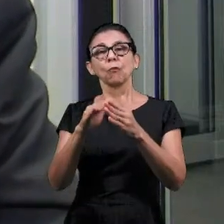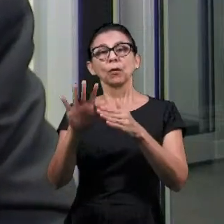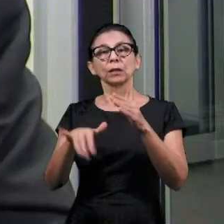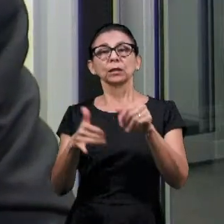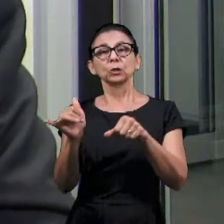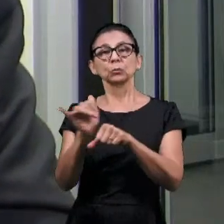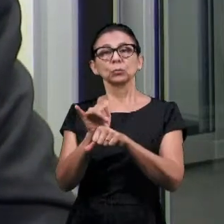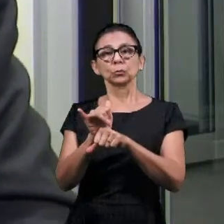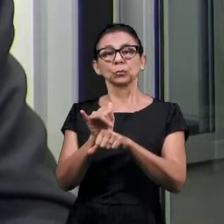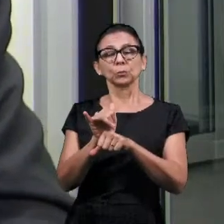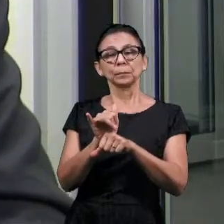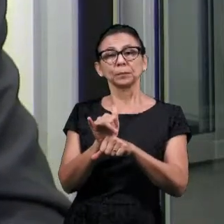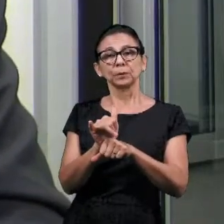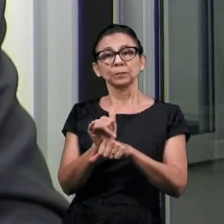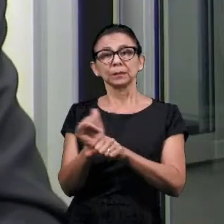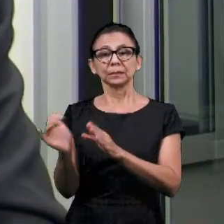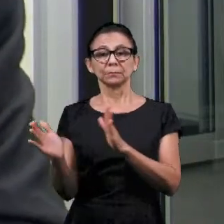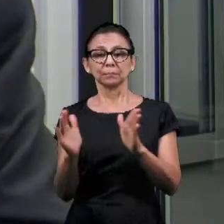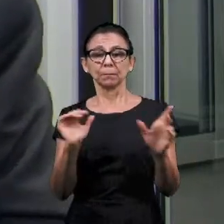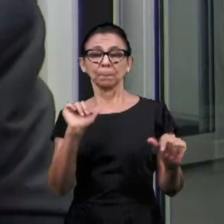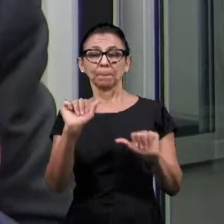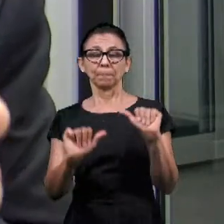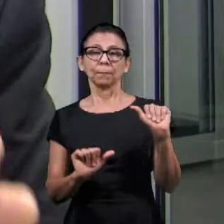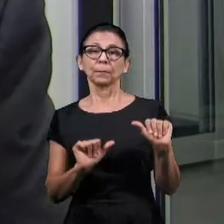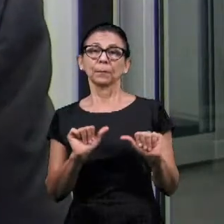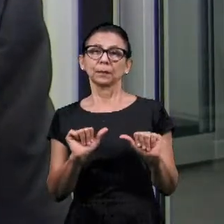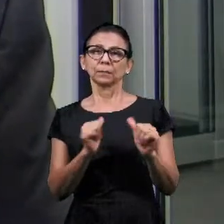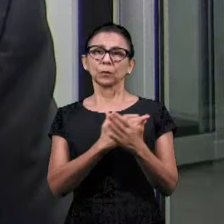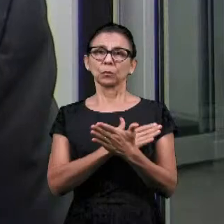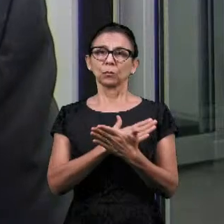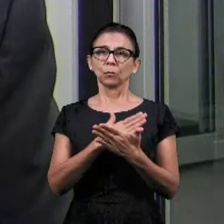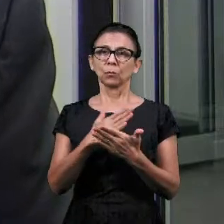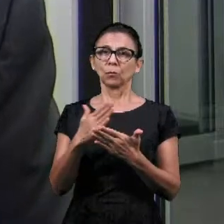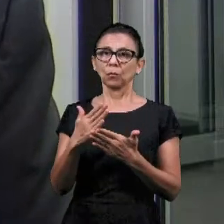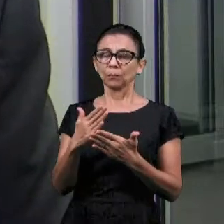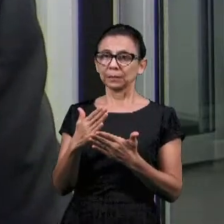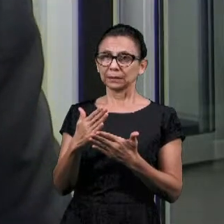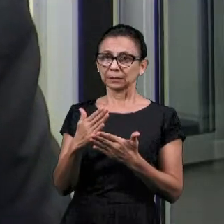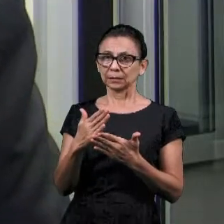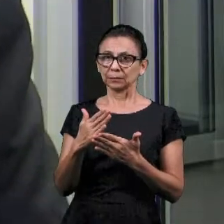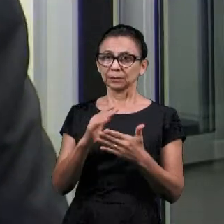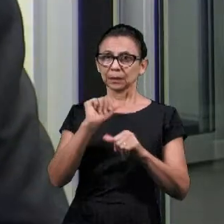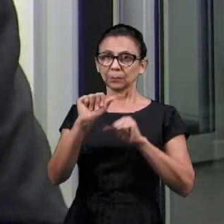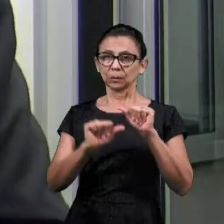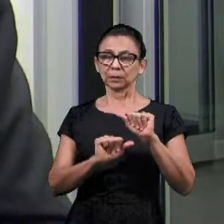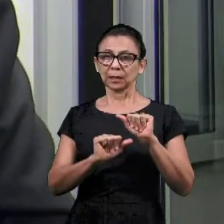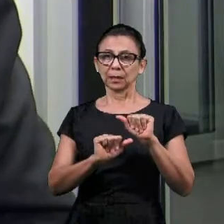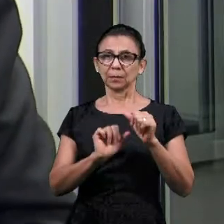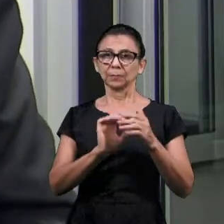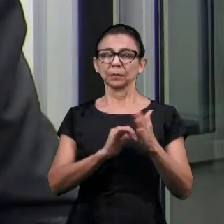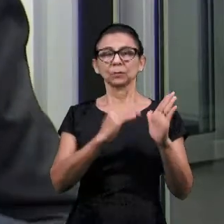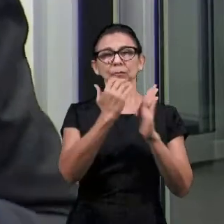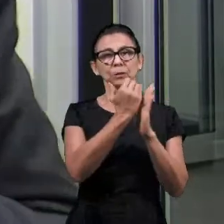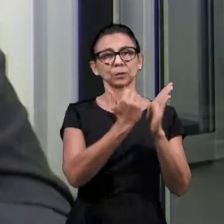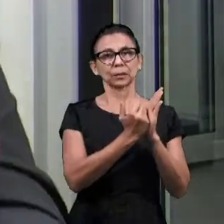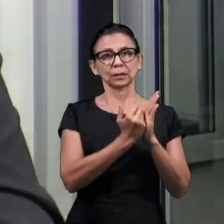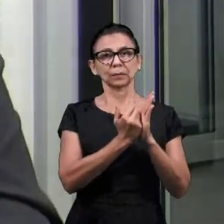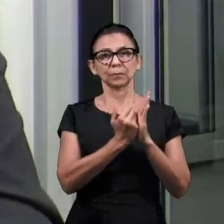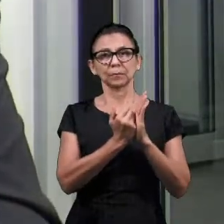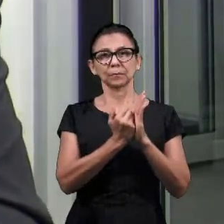fase de mudança, nós começamos a mudança pelo quadro Lições do Manaim, que antigamente era